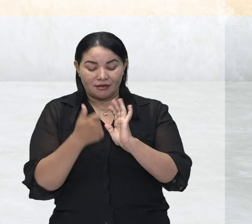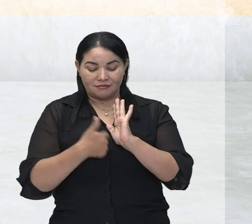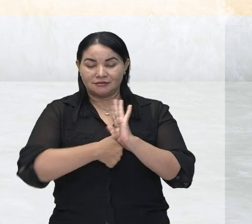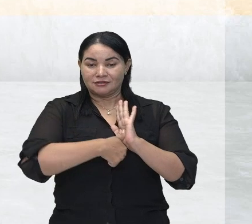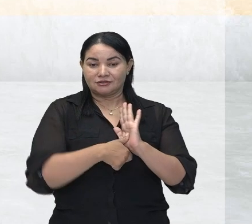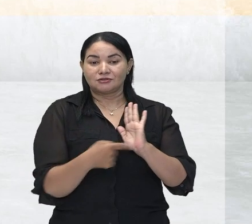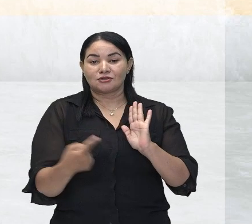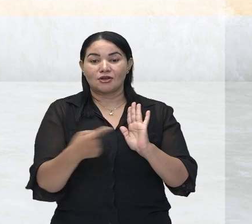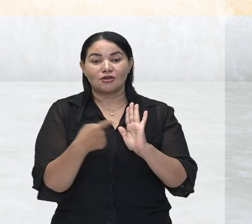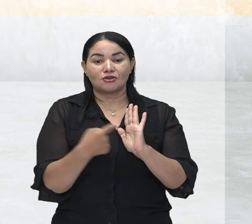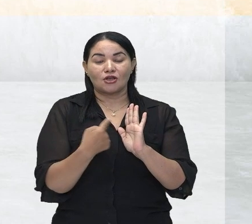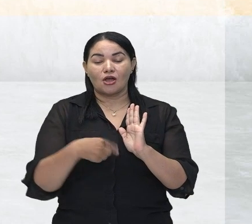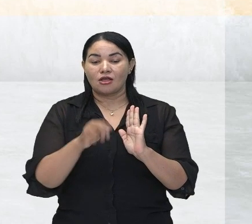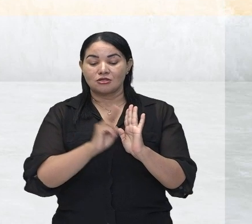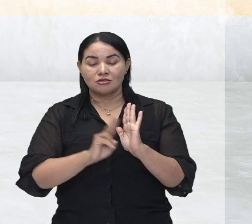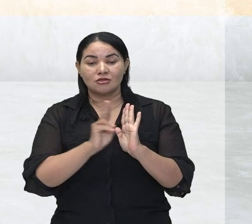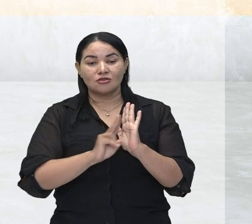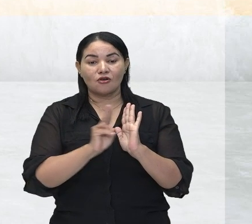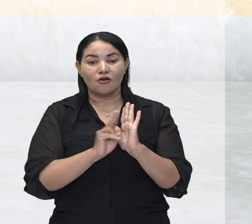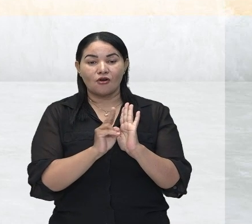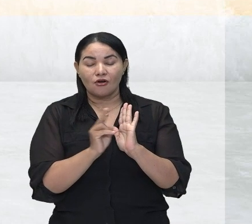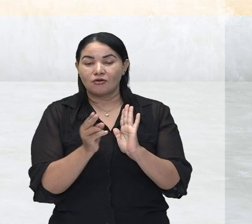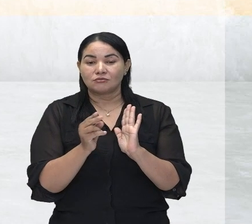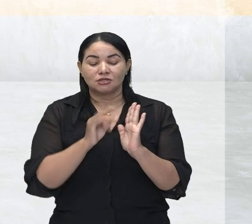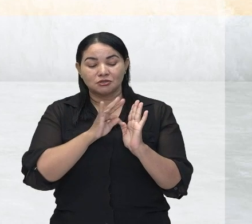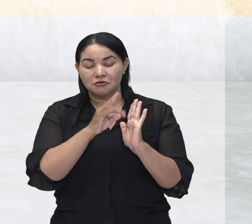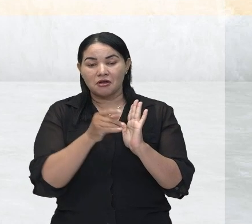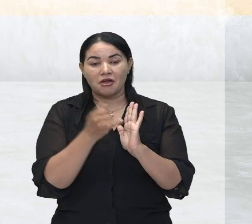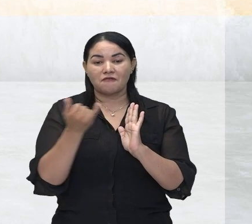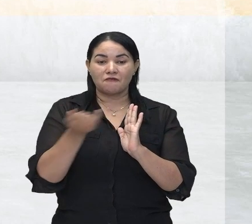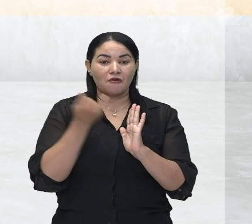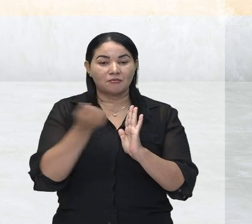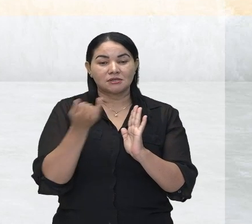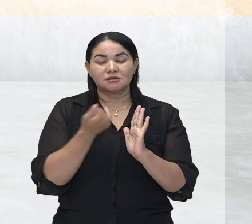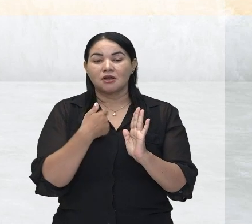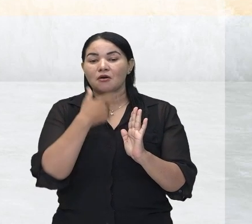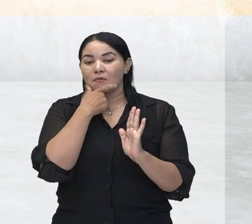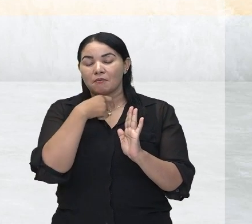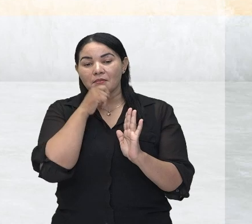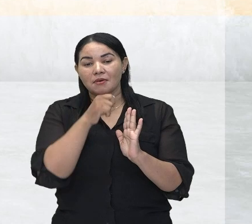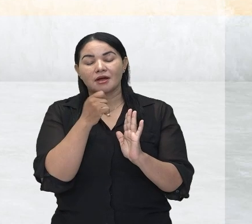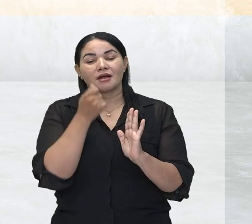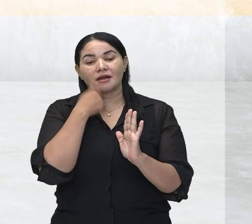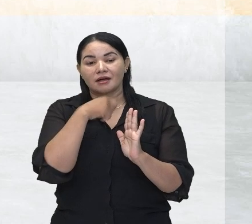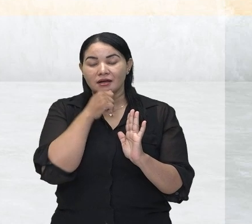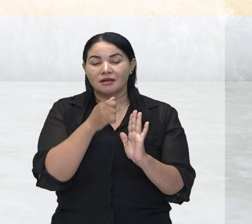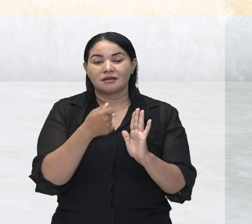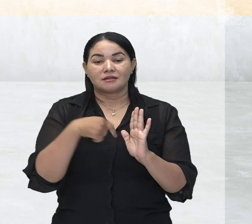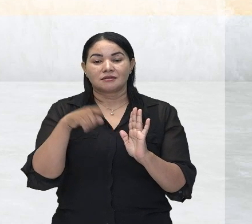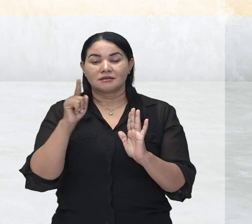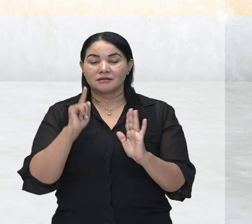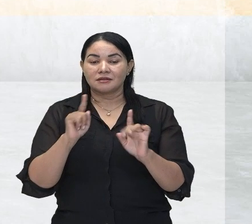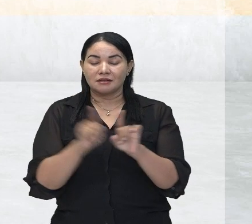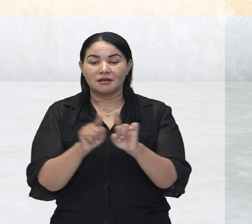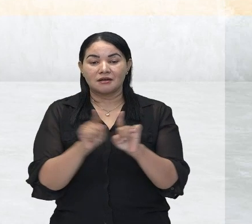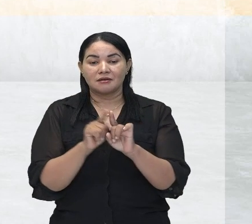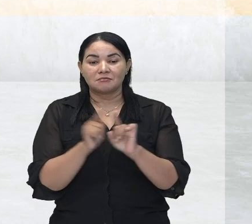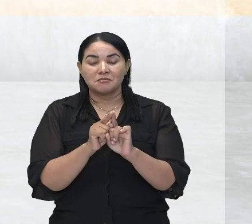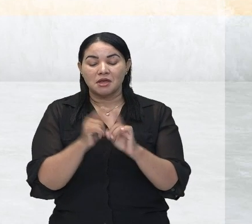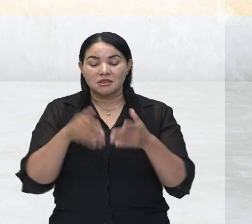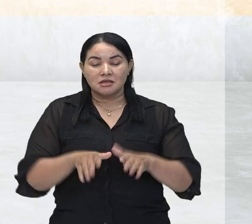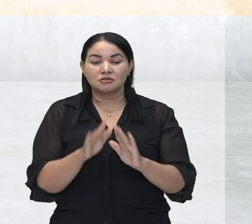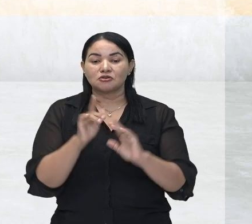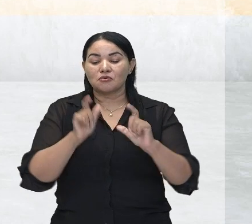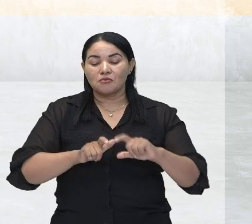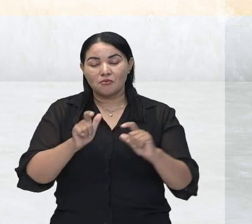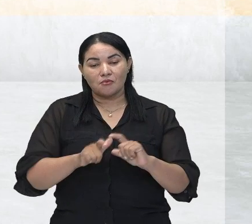Então, o nome está tudo ali registrado, né? Os seus pais, a sua naturalidade. Então, a identidade é aquilo que me